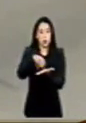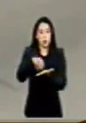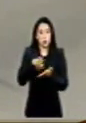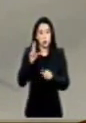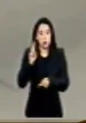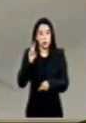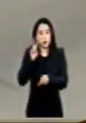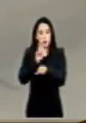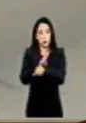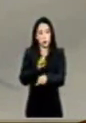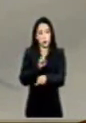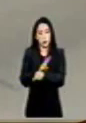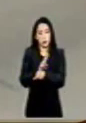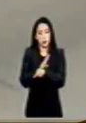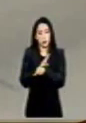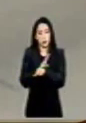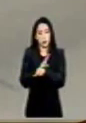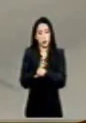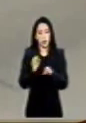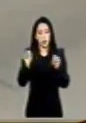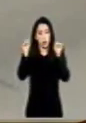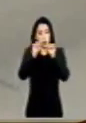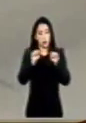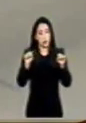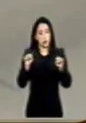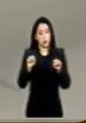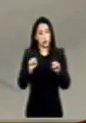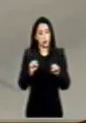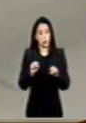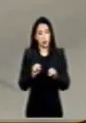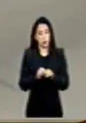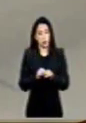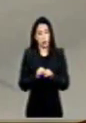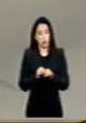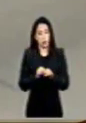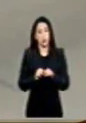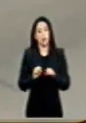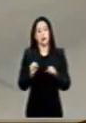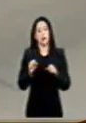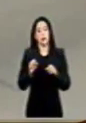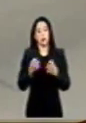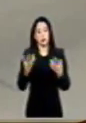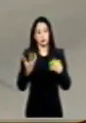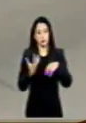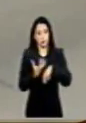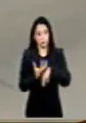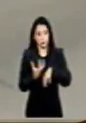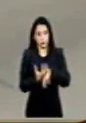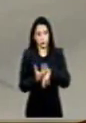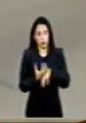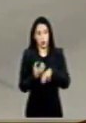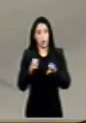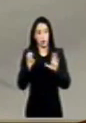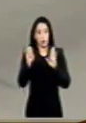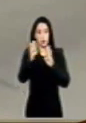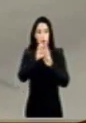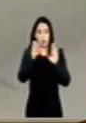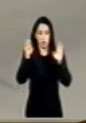proteção desse microsistema constitucional que estabelece o Estatuto dos